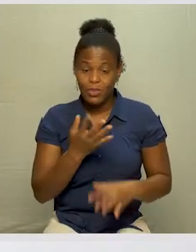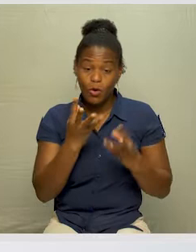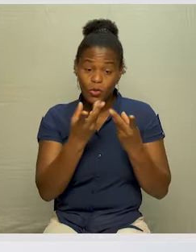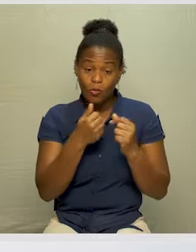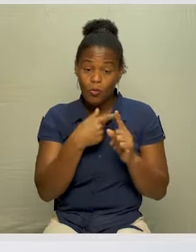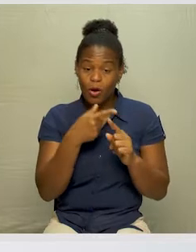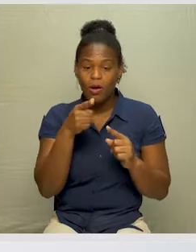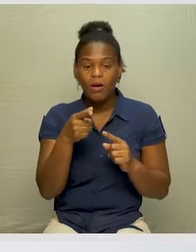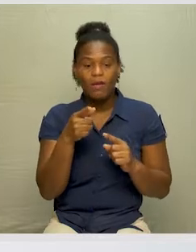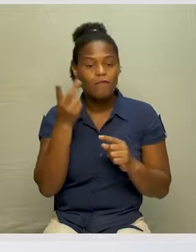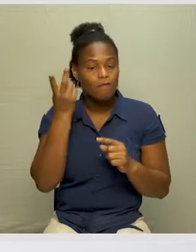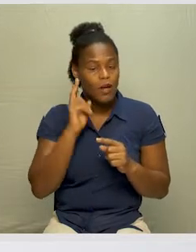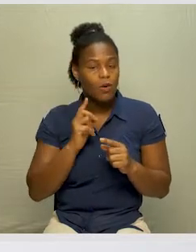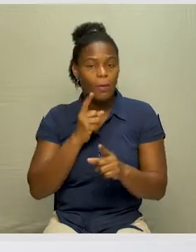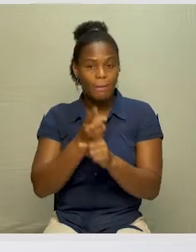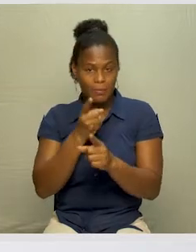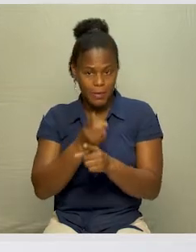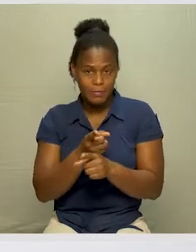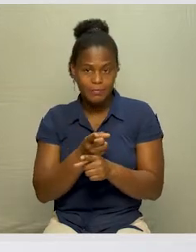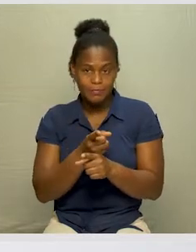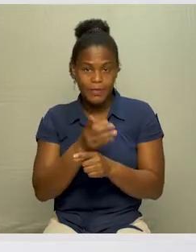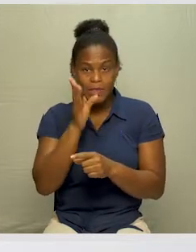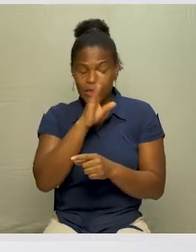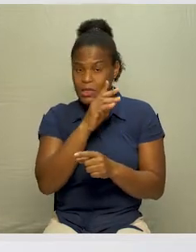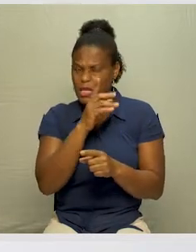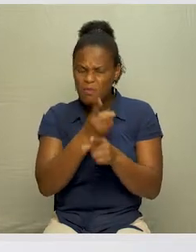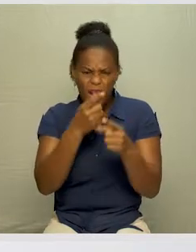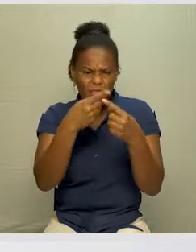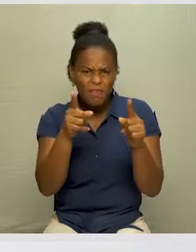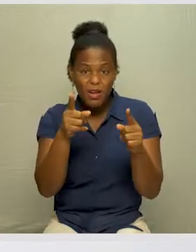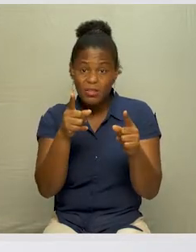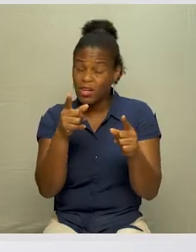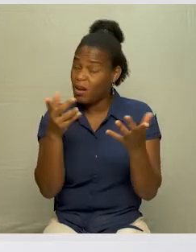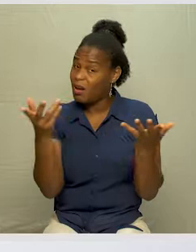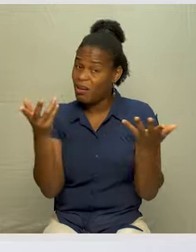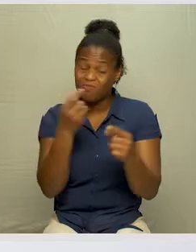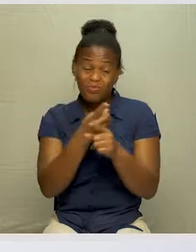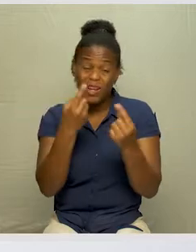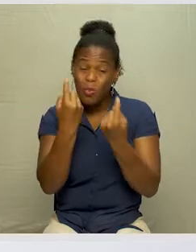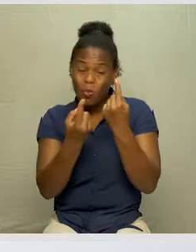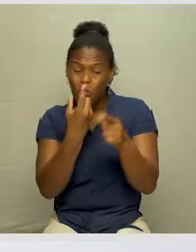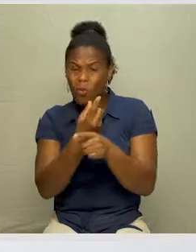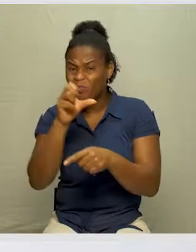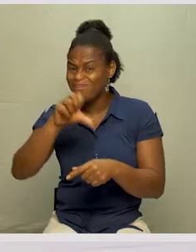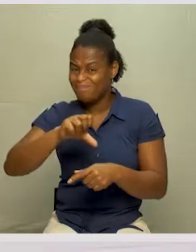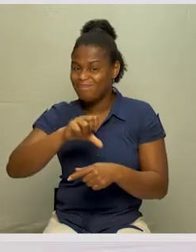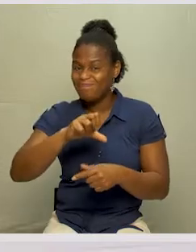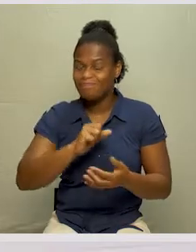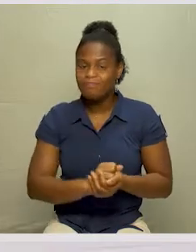dá isso aqui. Tinha que dar o mesmo valor, porque se não der o mesmo valor é porque alguma coisa está